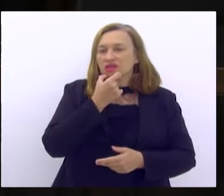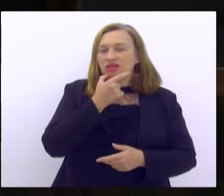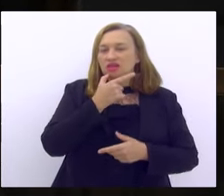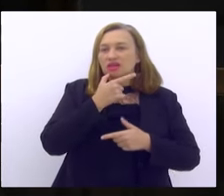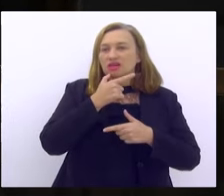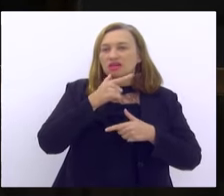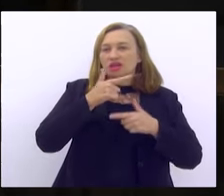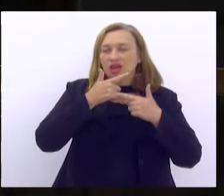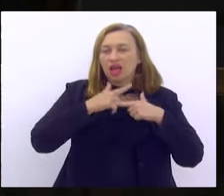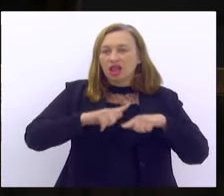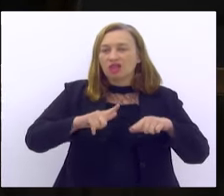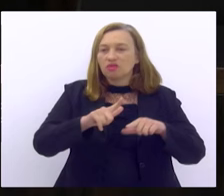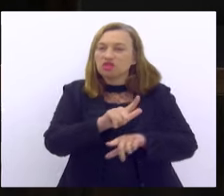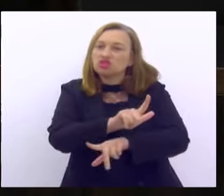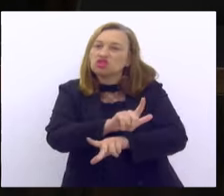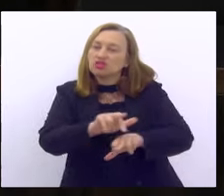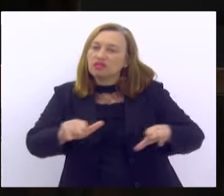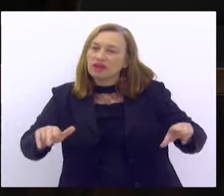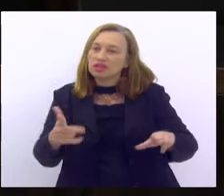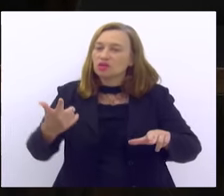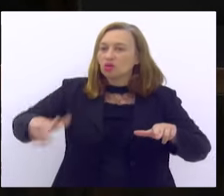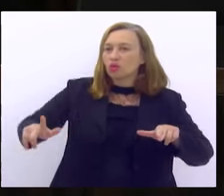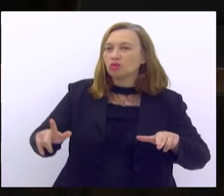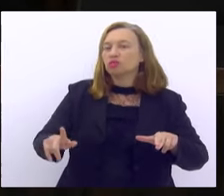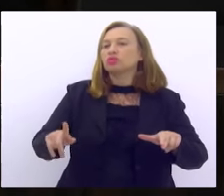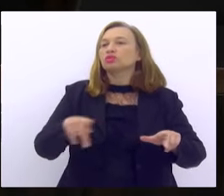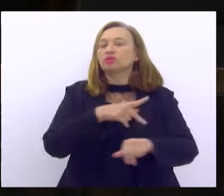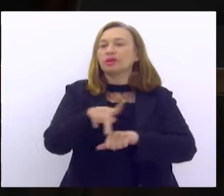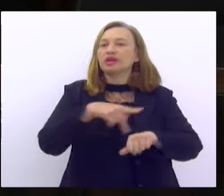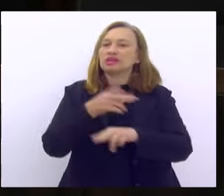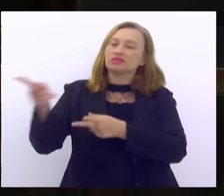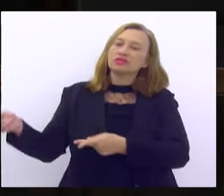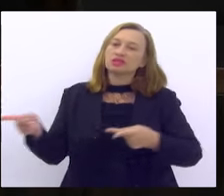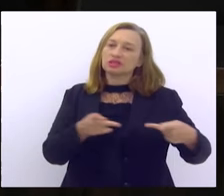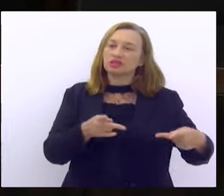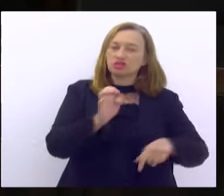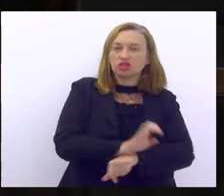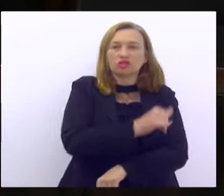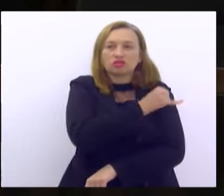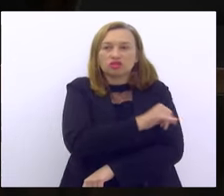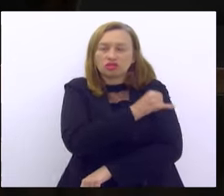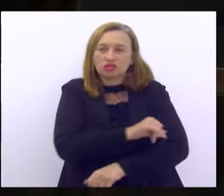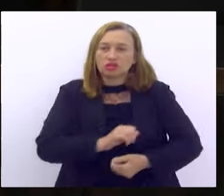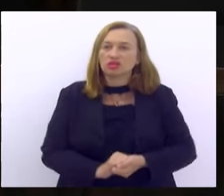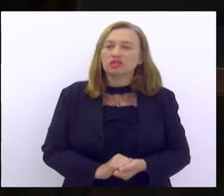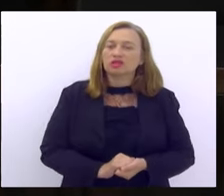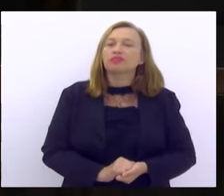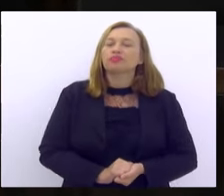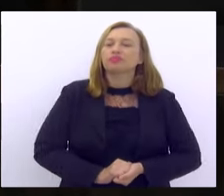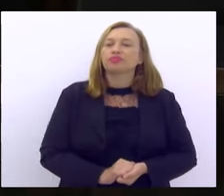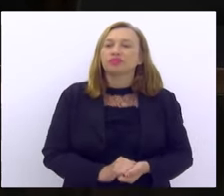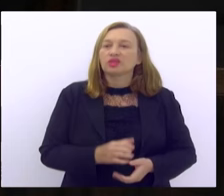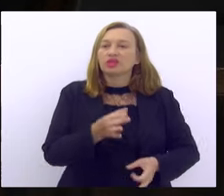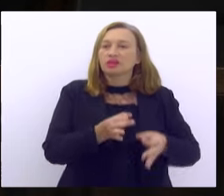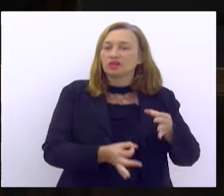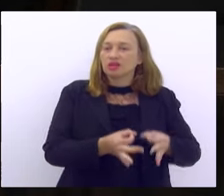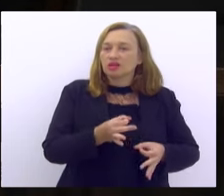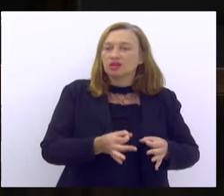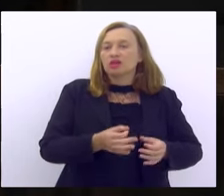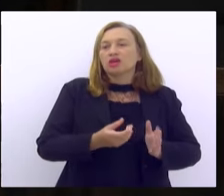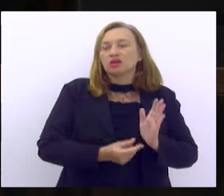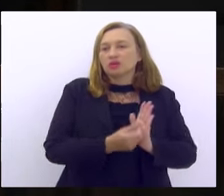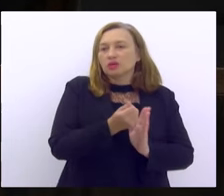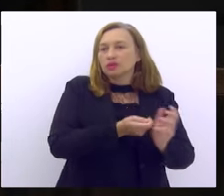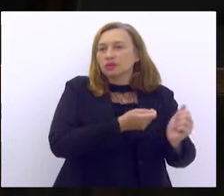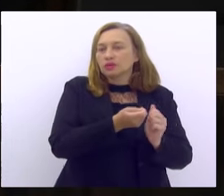outros países em visita ao estado do Rio de Janeiro. Pendente parecer das comissões de Constituição e Justiça, Turismo, Orçamento,